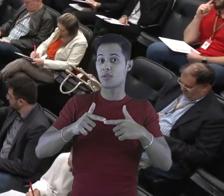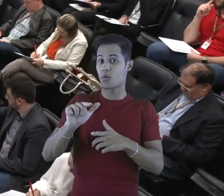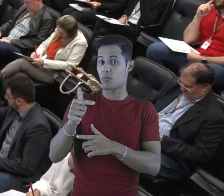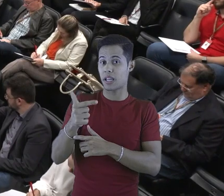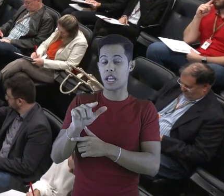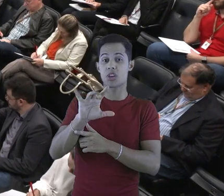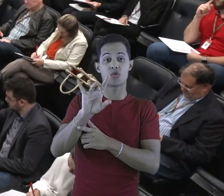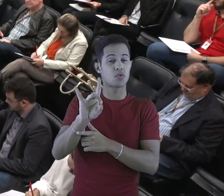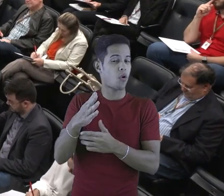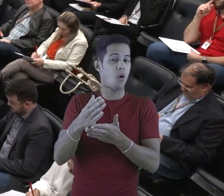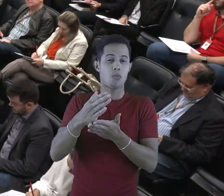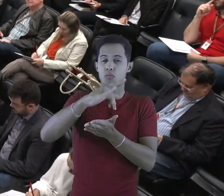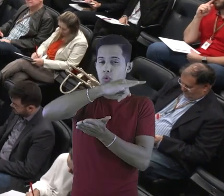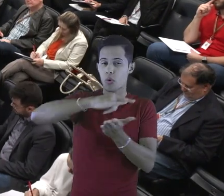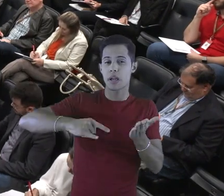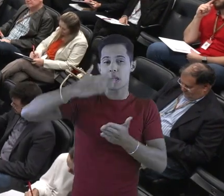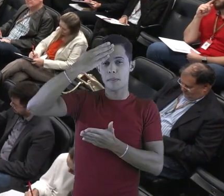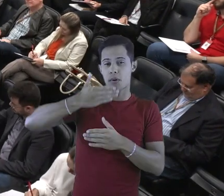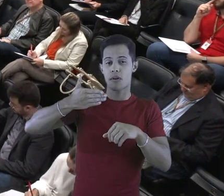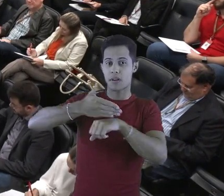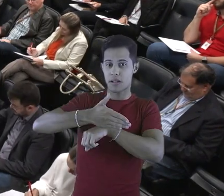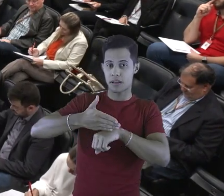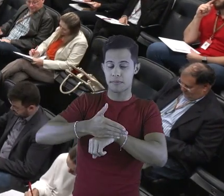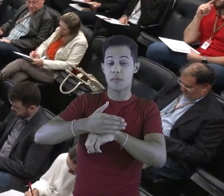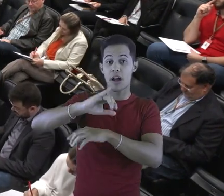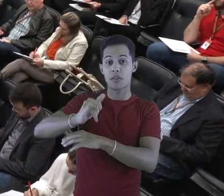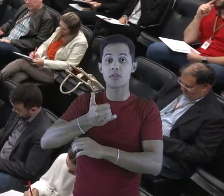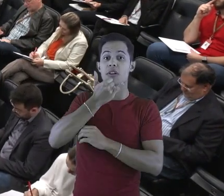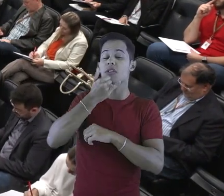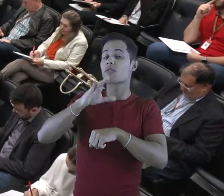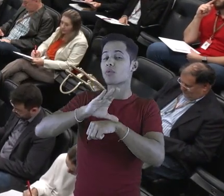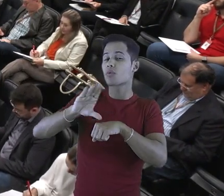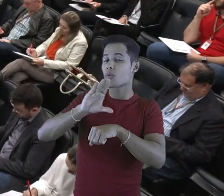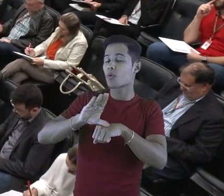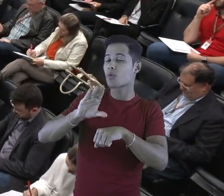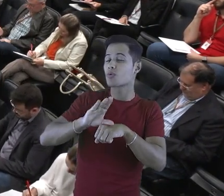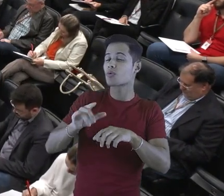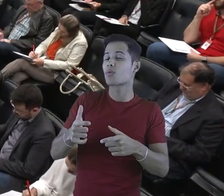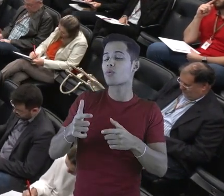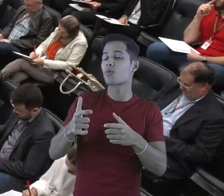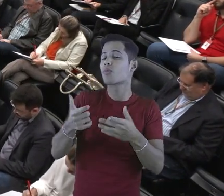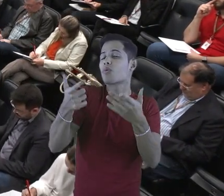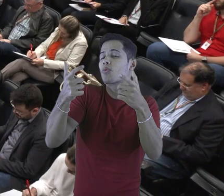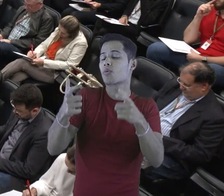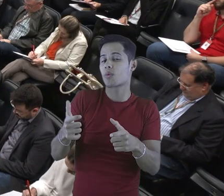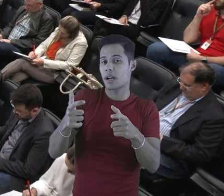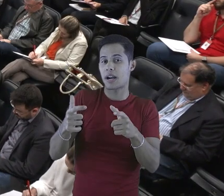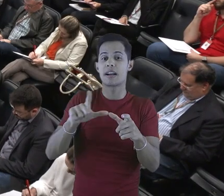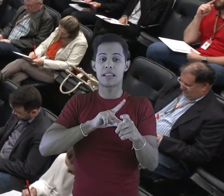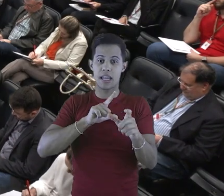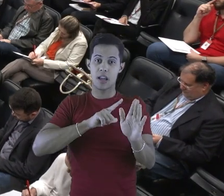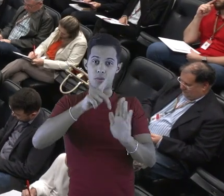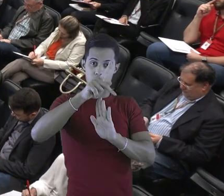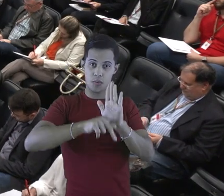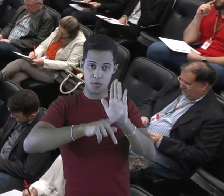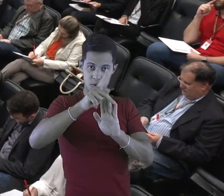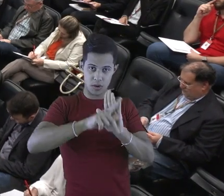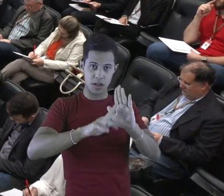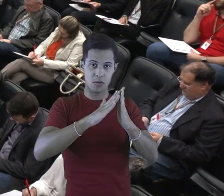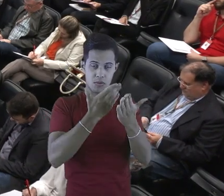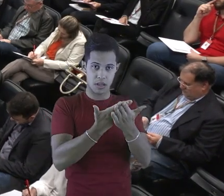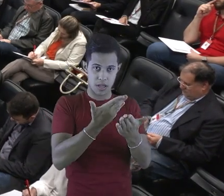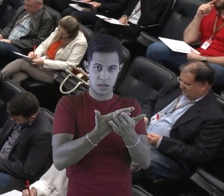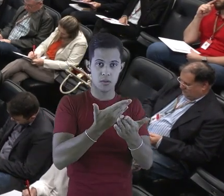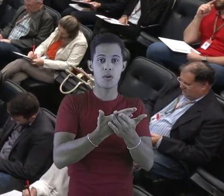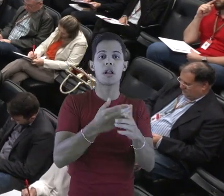A justificativa deste curso LGPD, que consta do projeto da escola, A Lei Geral